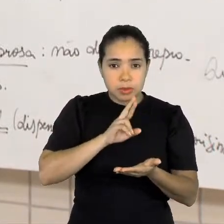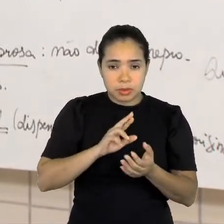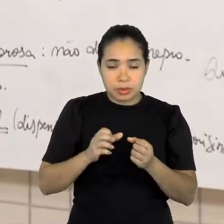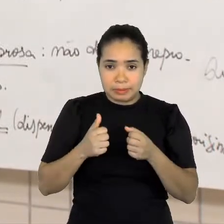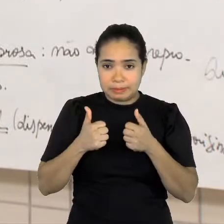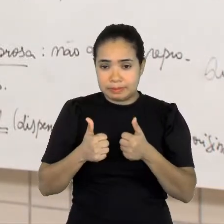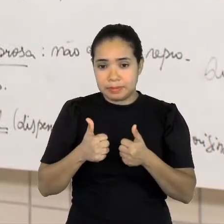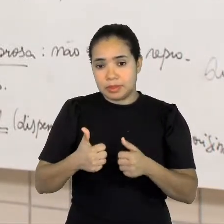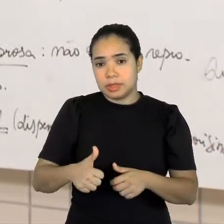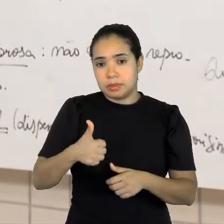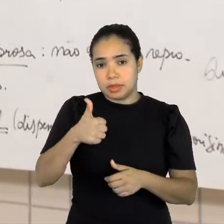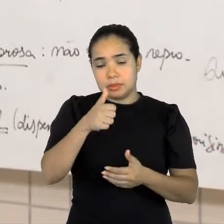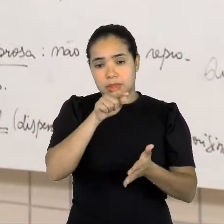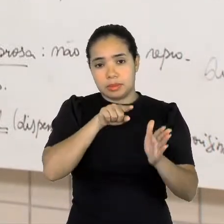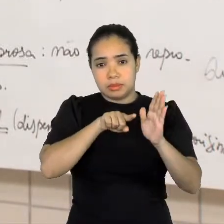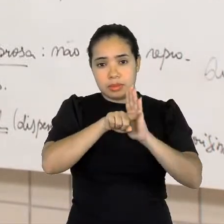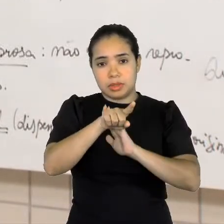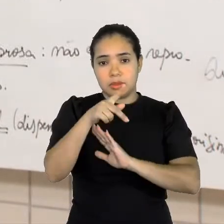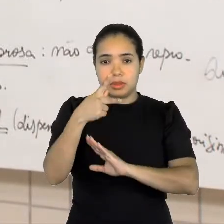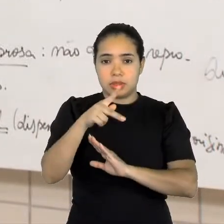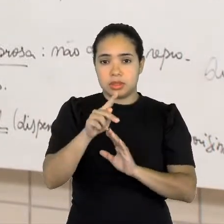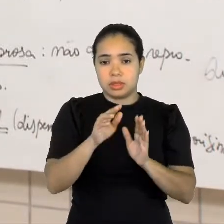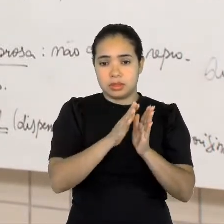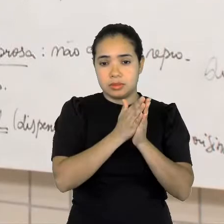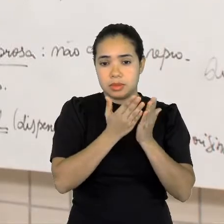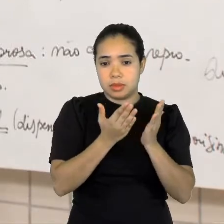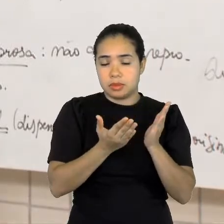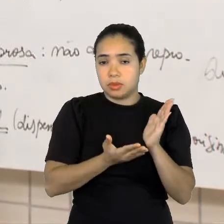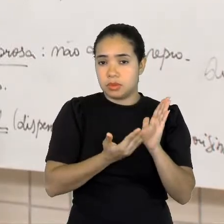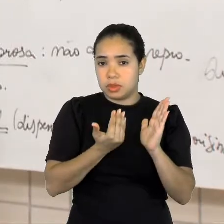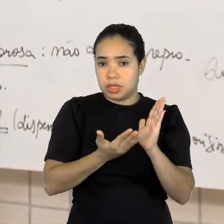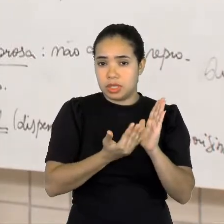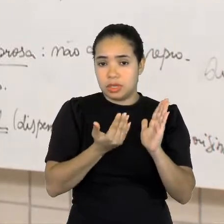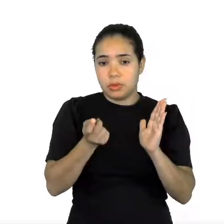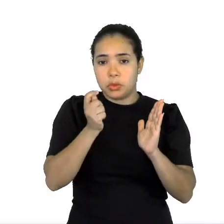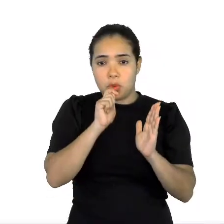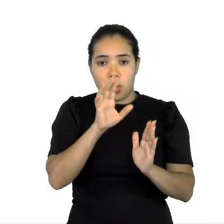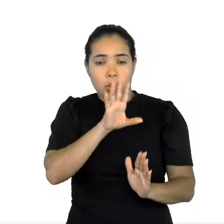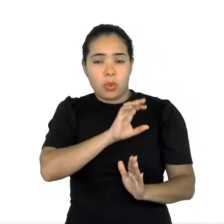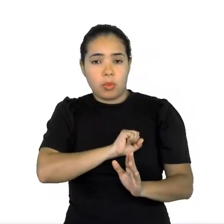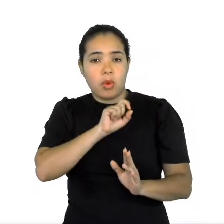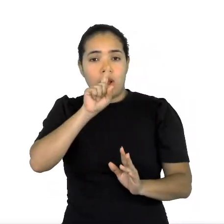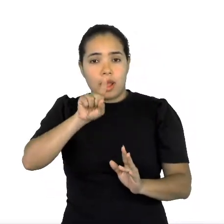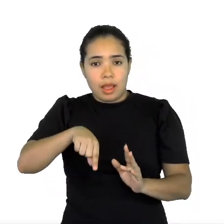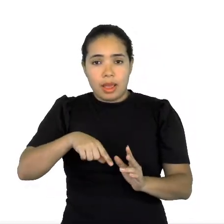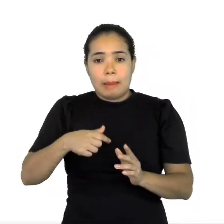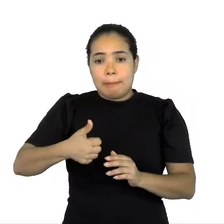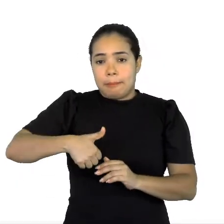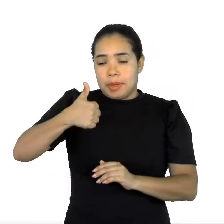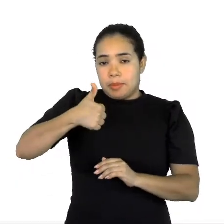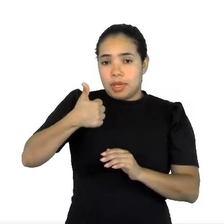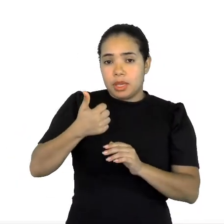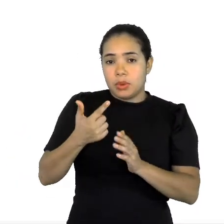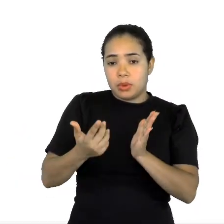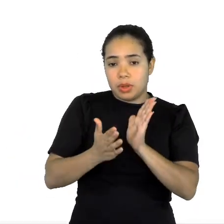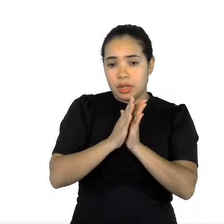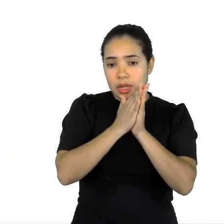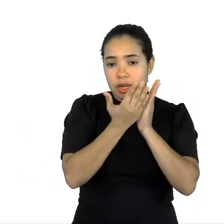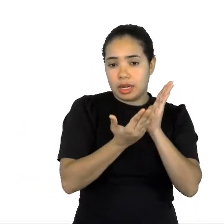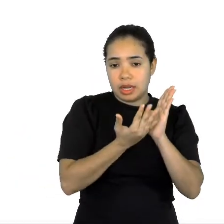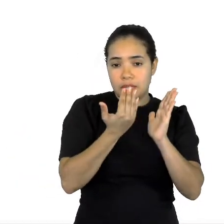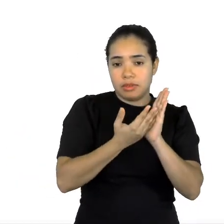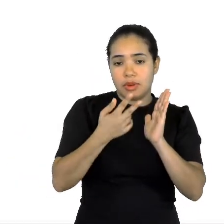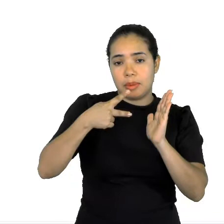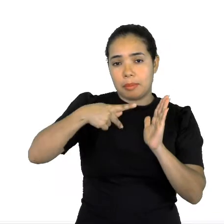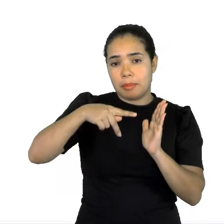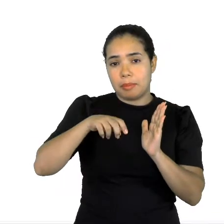lá, a primeira questão lá do seu bloco. O livro A Droga do Amor é o primeiro livro de Pedro Bandeira? Qual é o primeiro